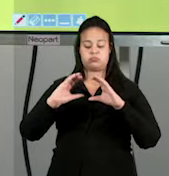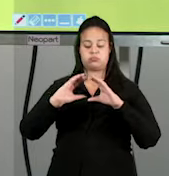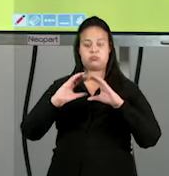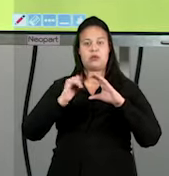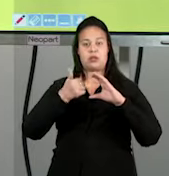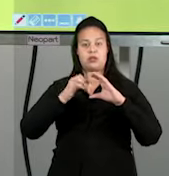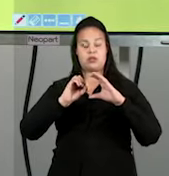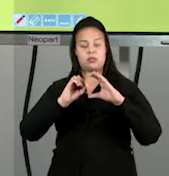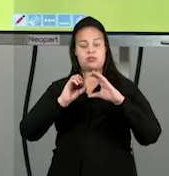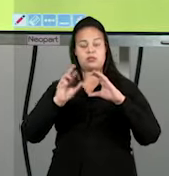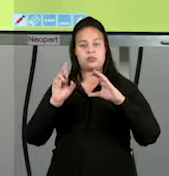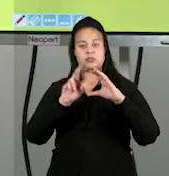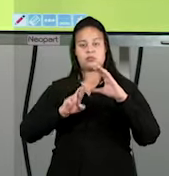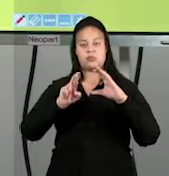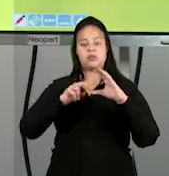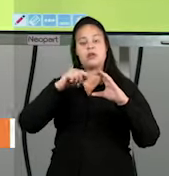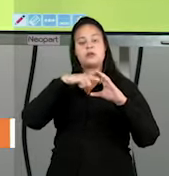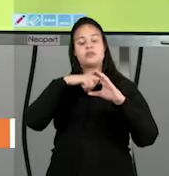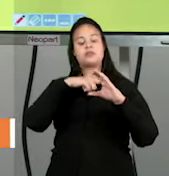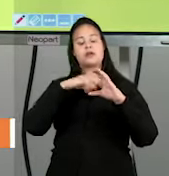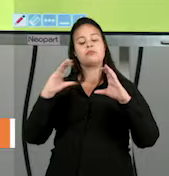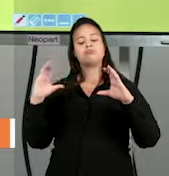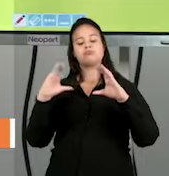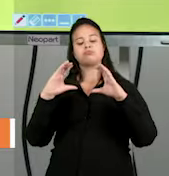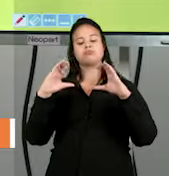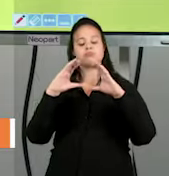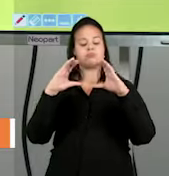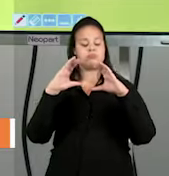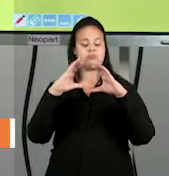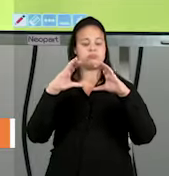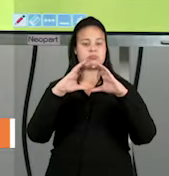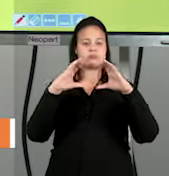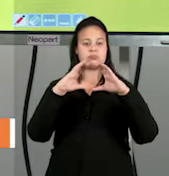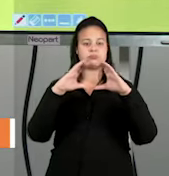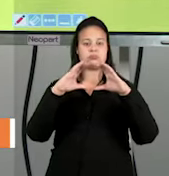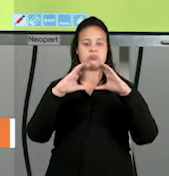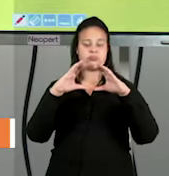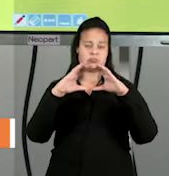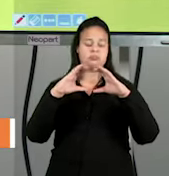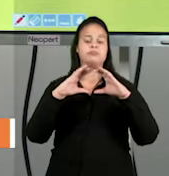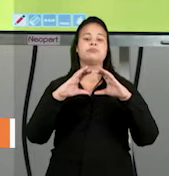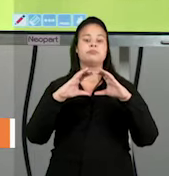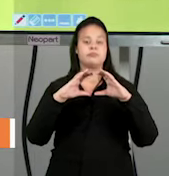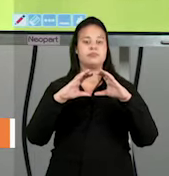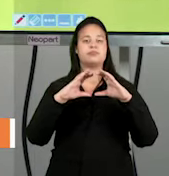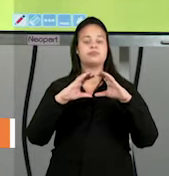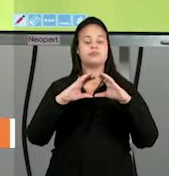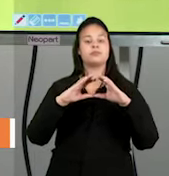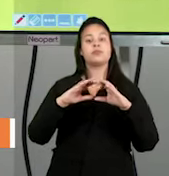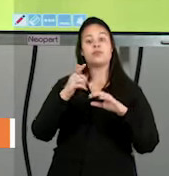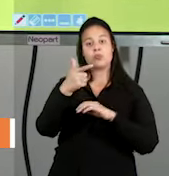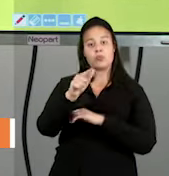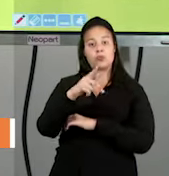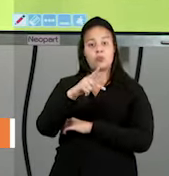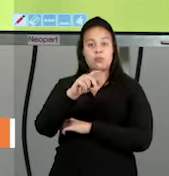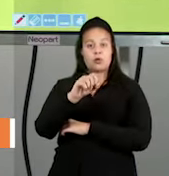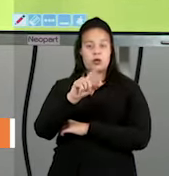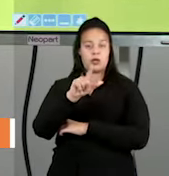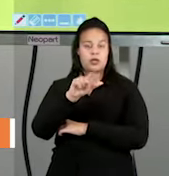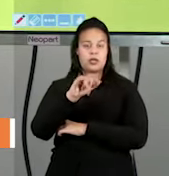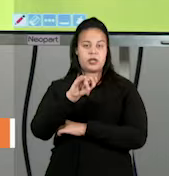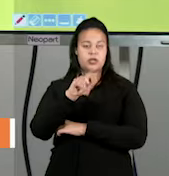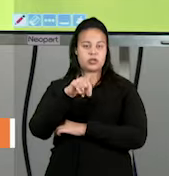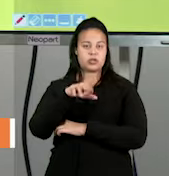que é o raio, vai se aproximando e o polígono inscrito